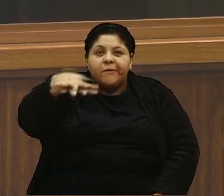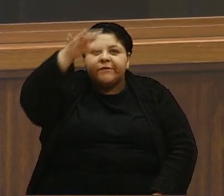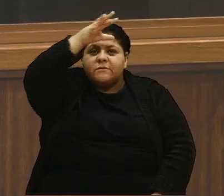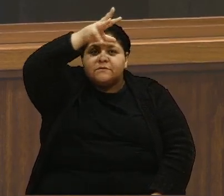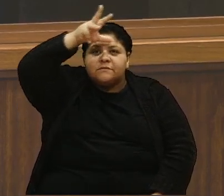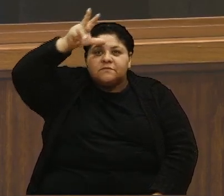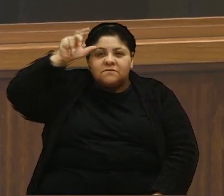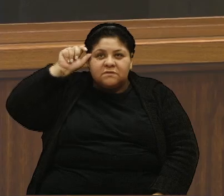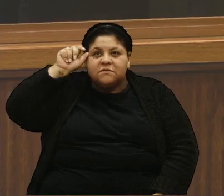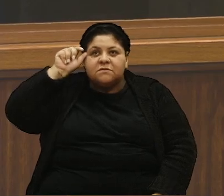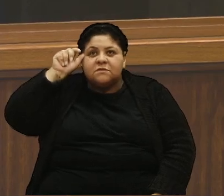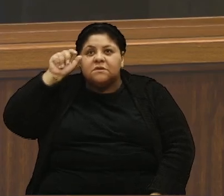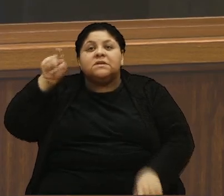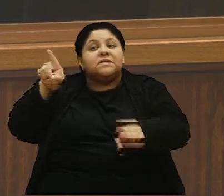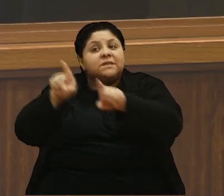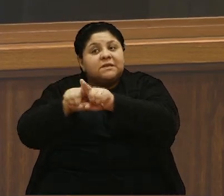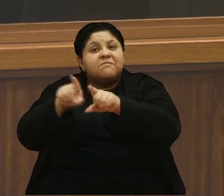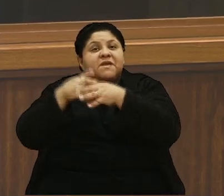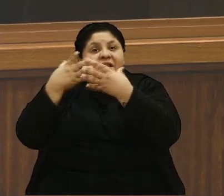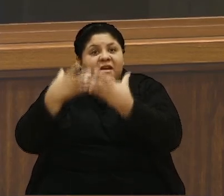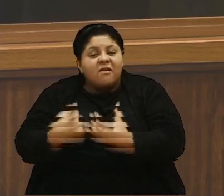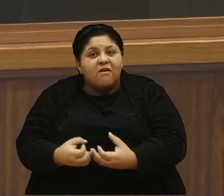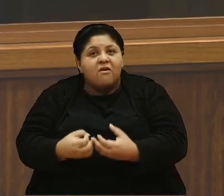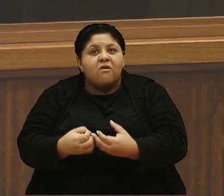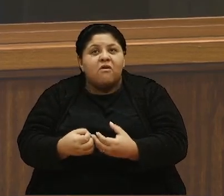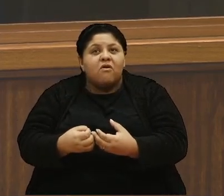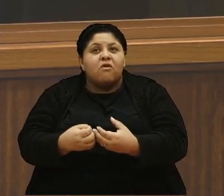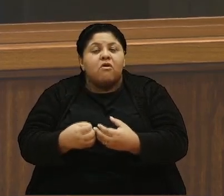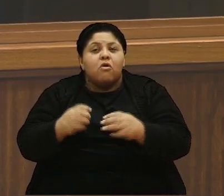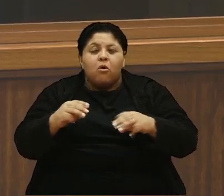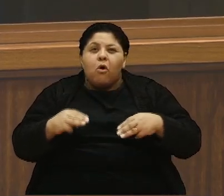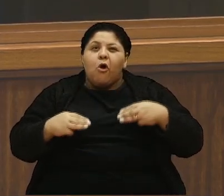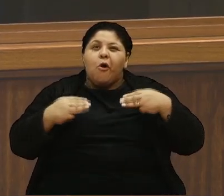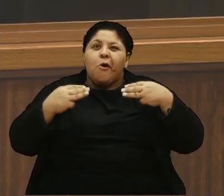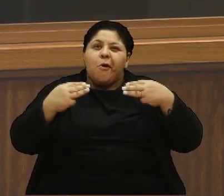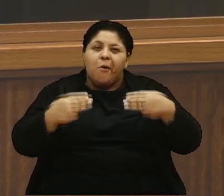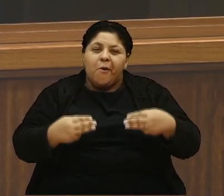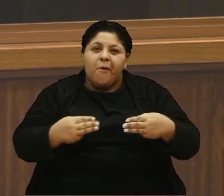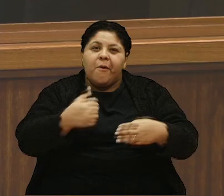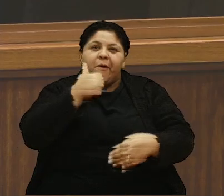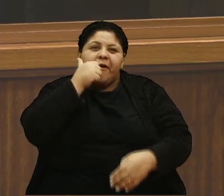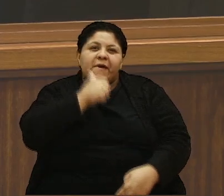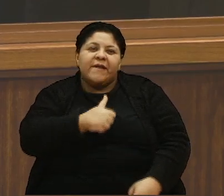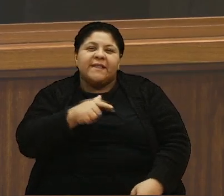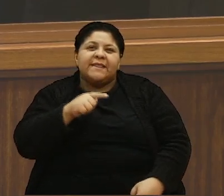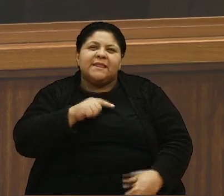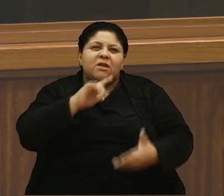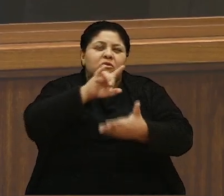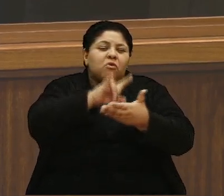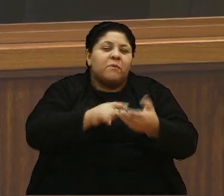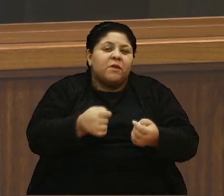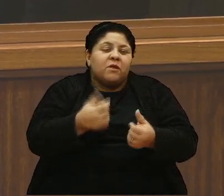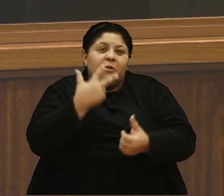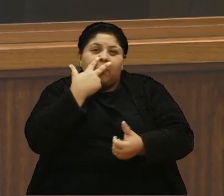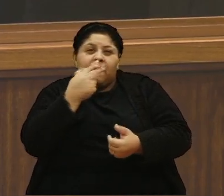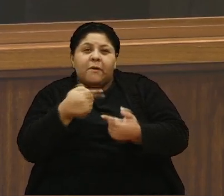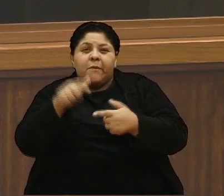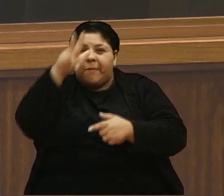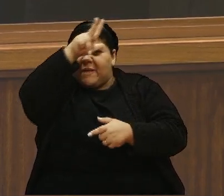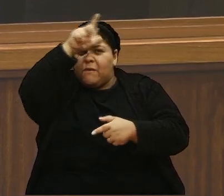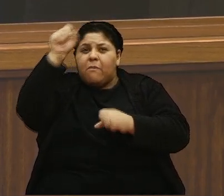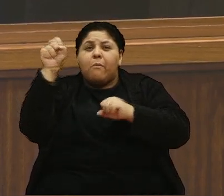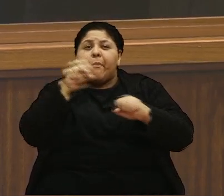município assumissem isso também. O Ministério das Mulheres tem um protocolo semelhante, mas a prefeitura